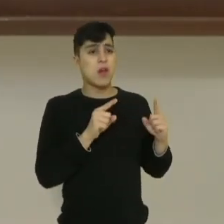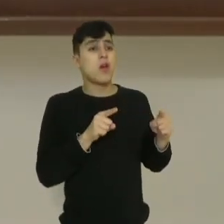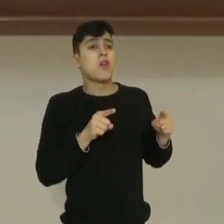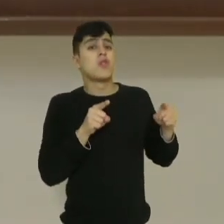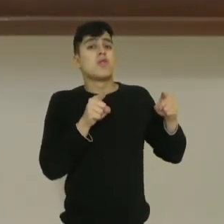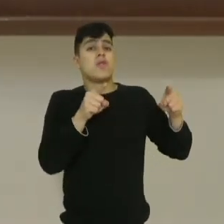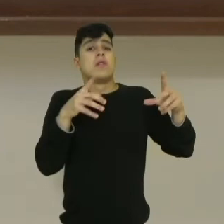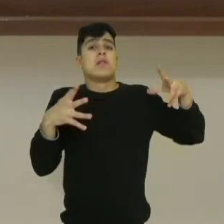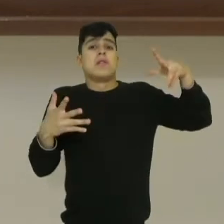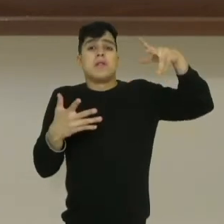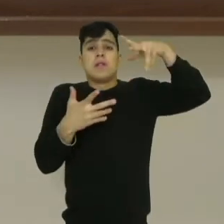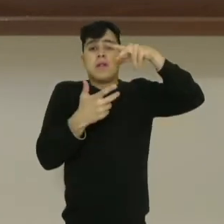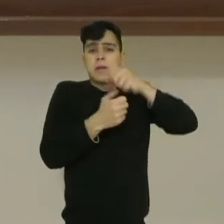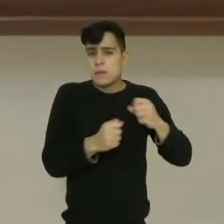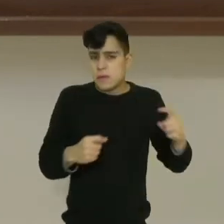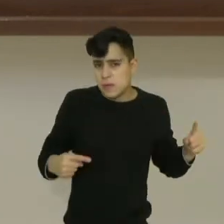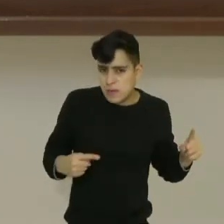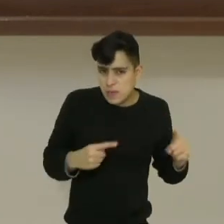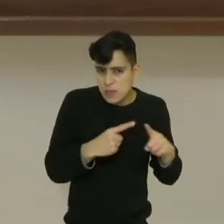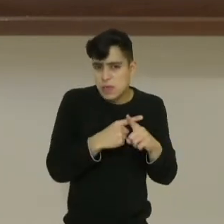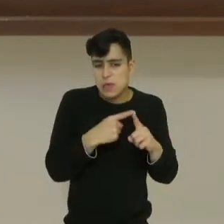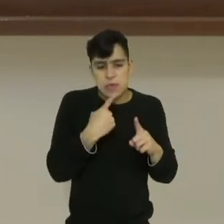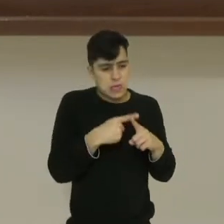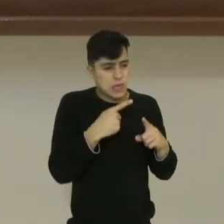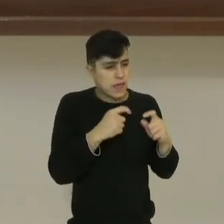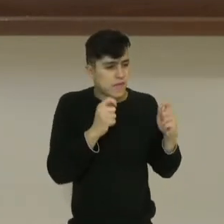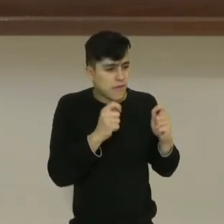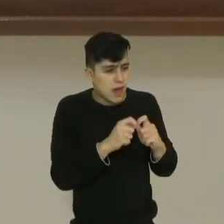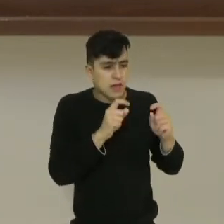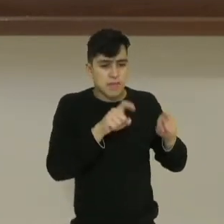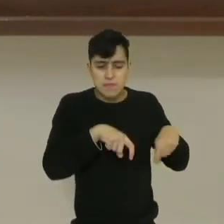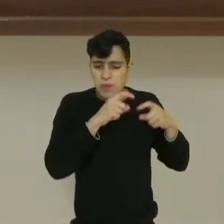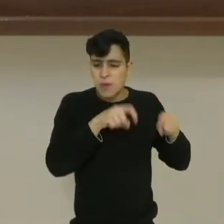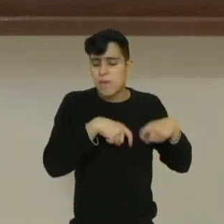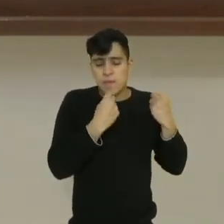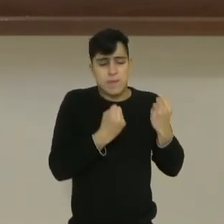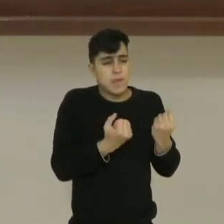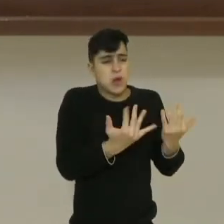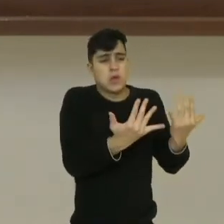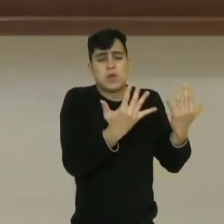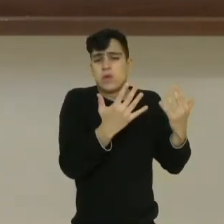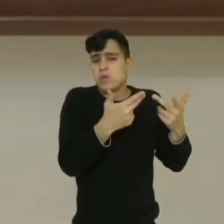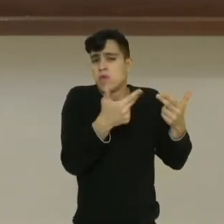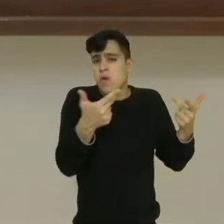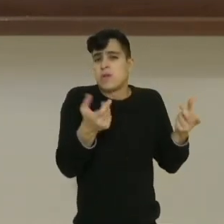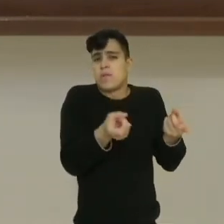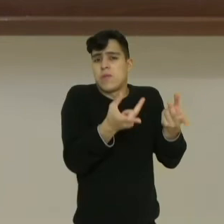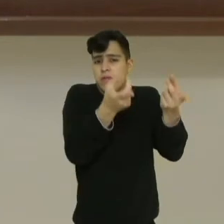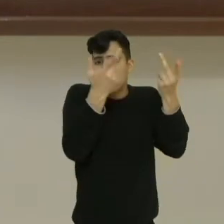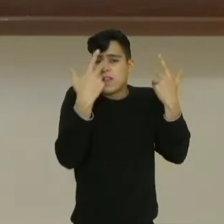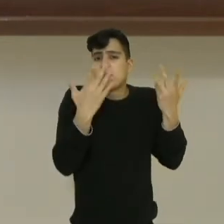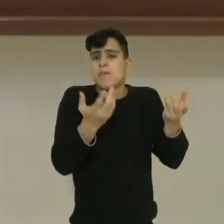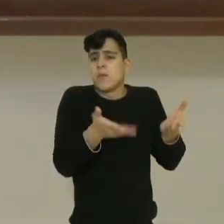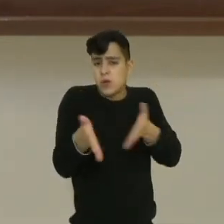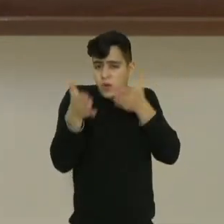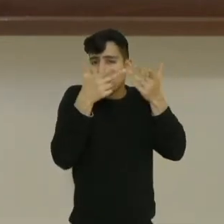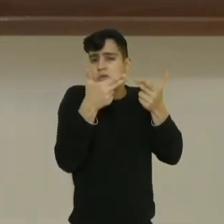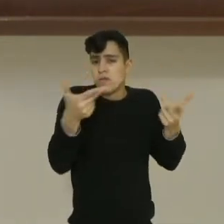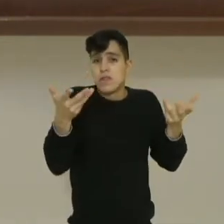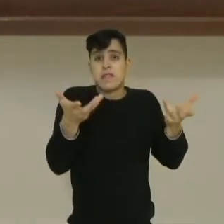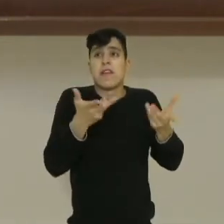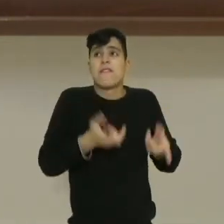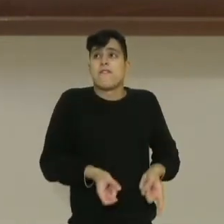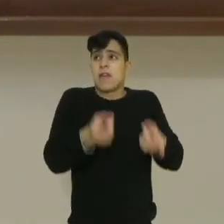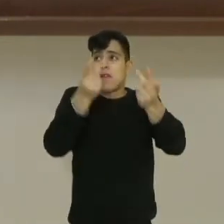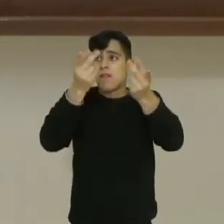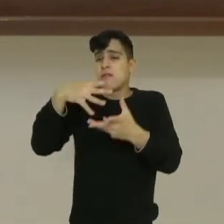internacional acirrada, porque você começa a produzir em vários pontos do mundo e você também quer vender em vários pontos do mundo, além de